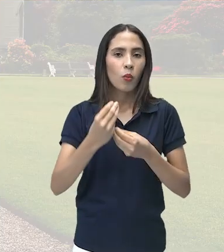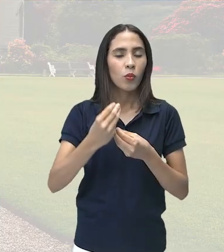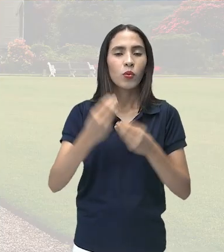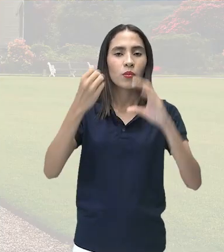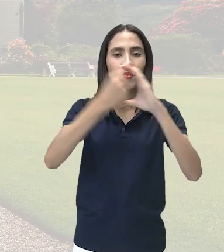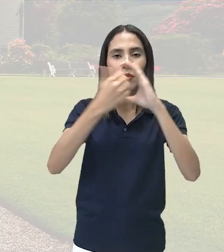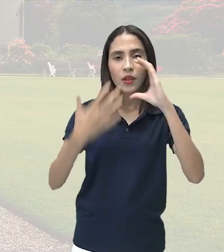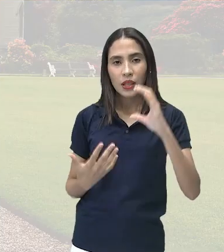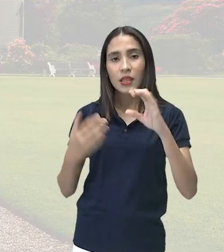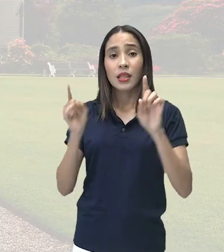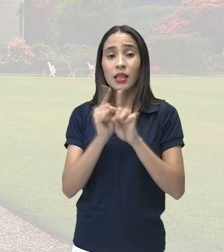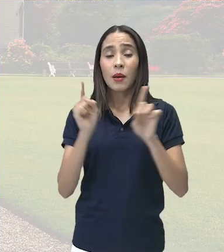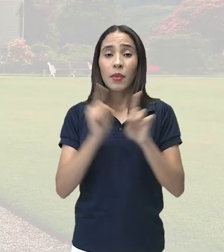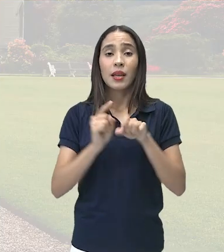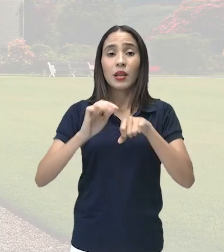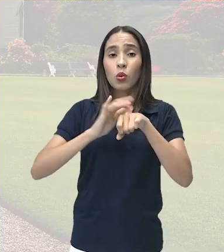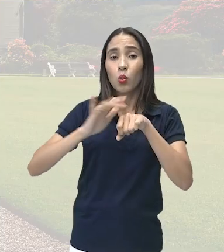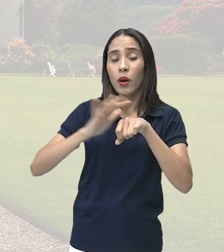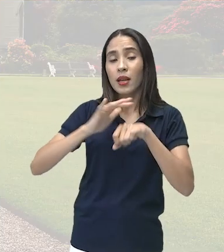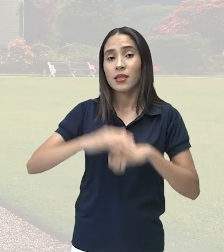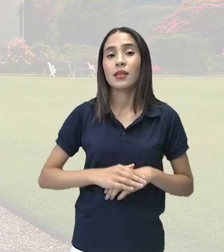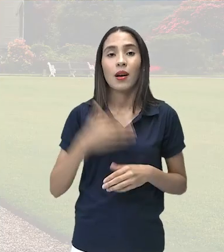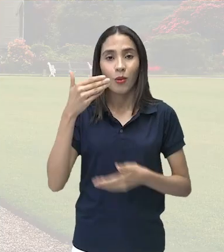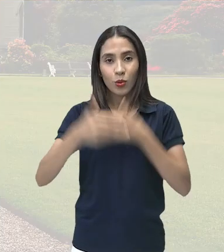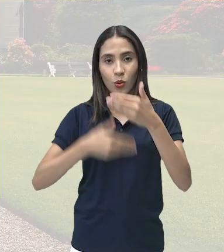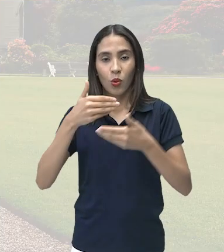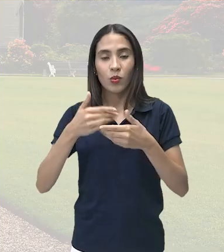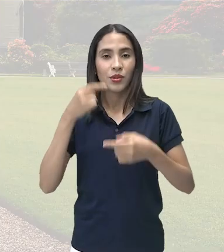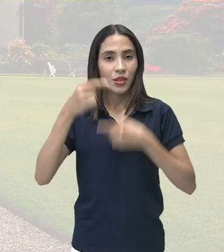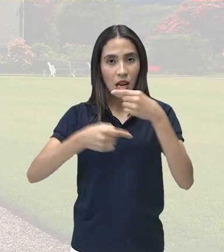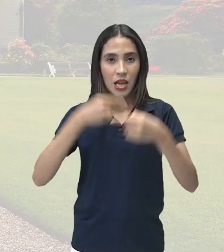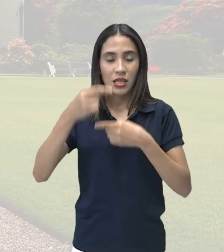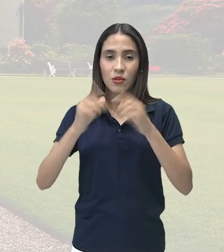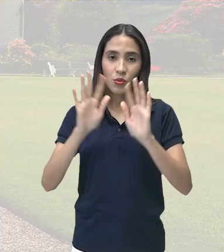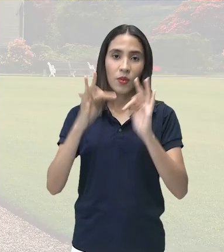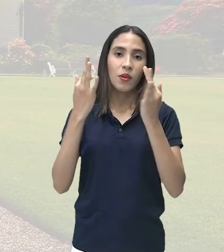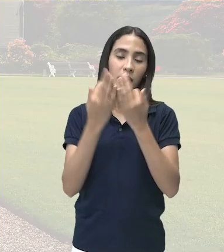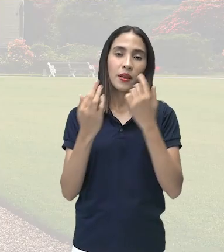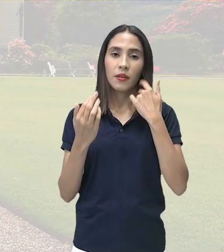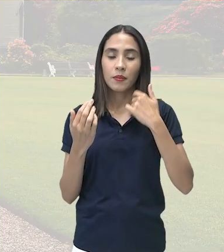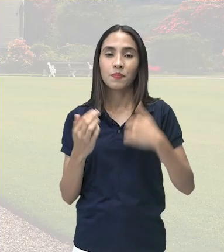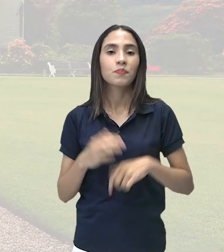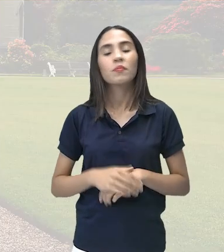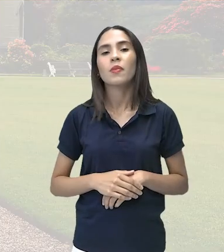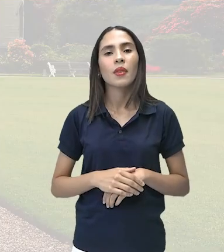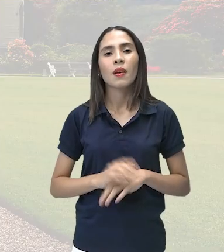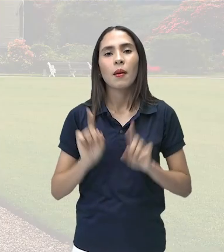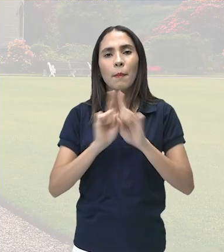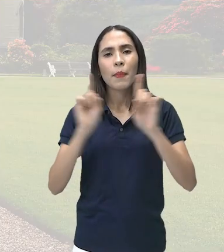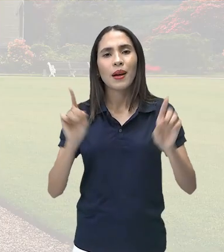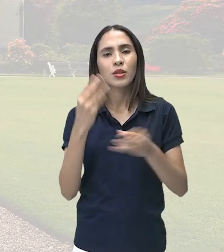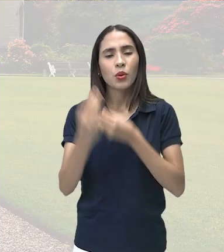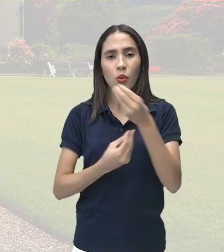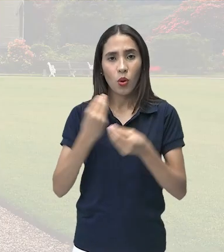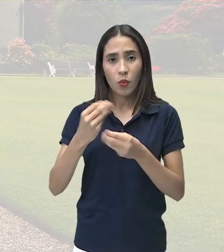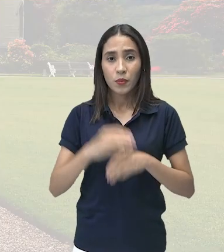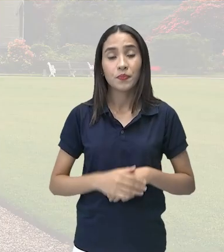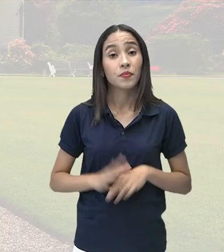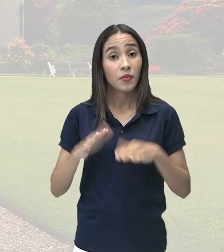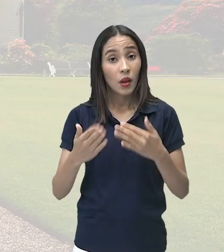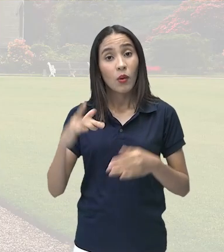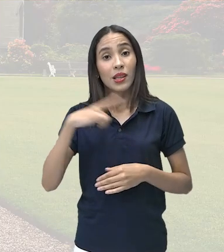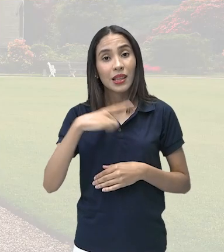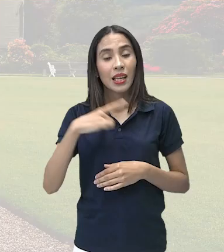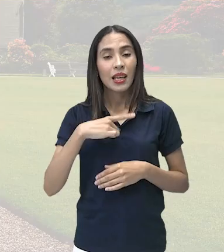de características ou mesmo de enfermidades ao longo das gerações de uma família. Mas como assim,